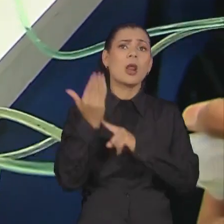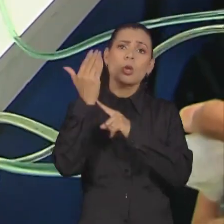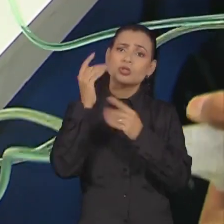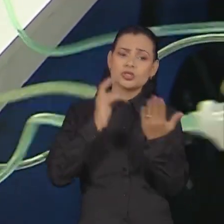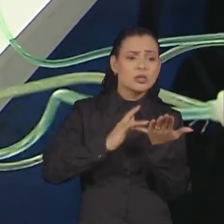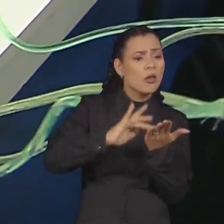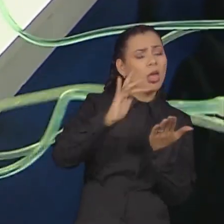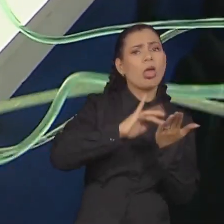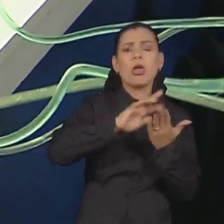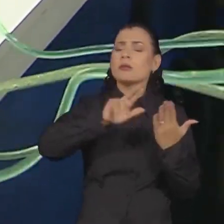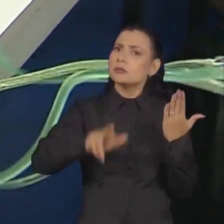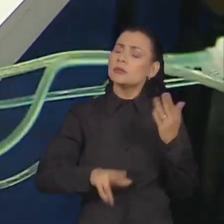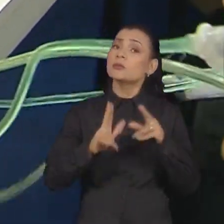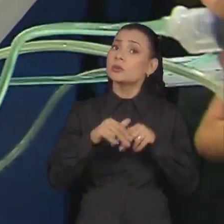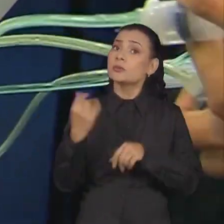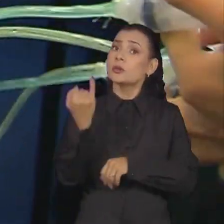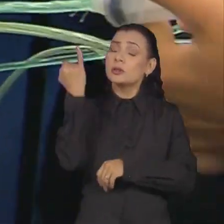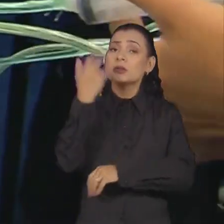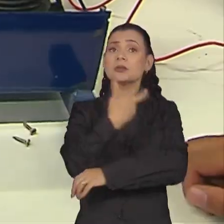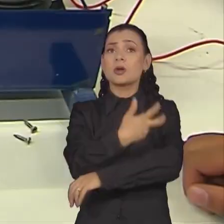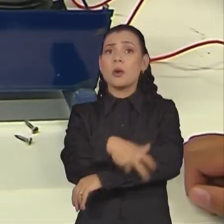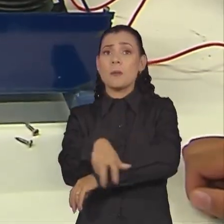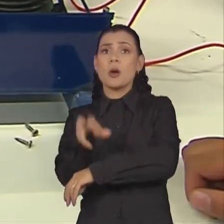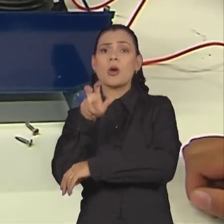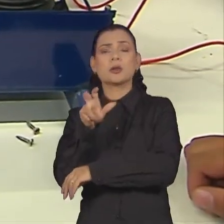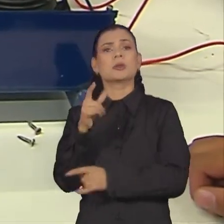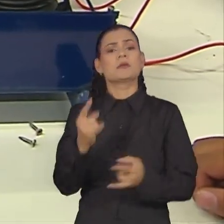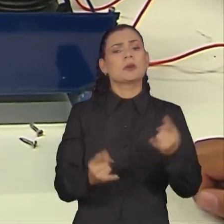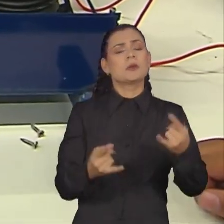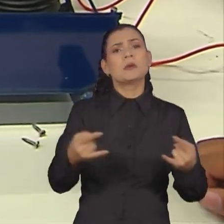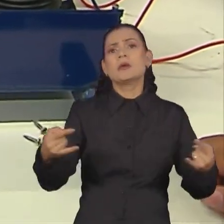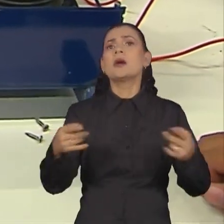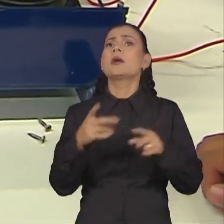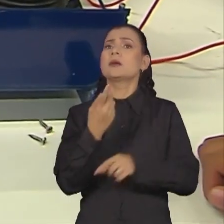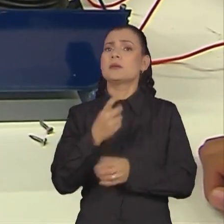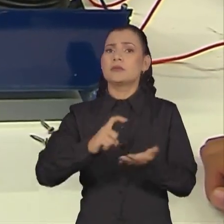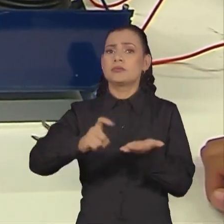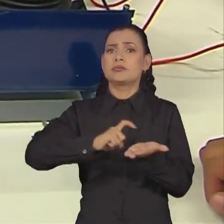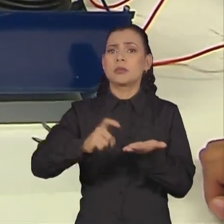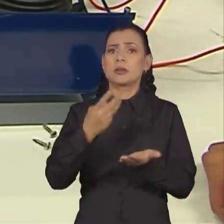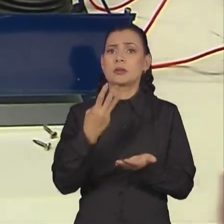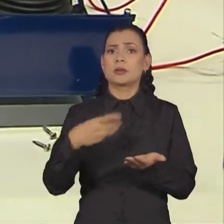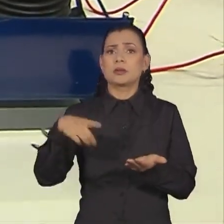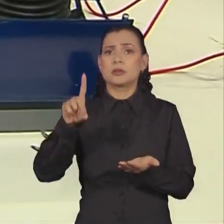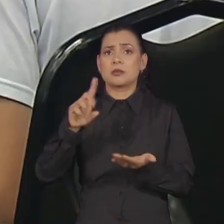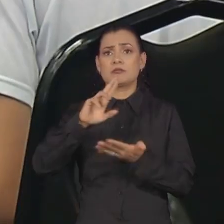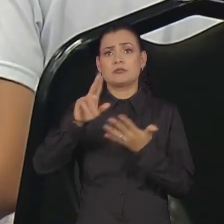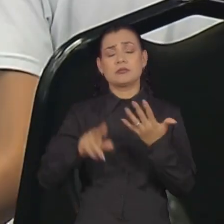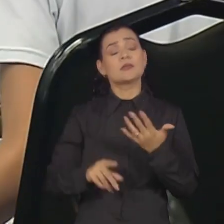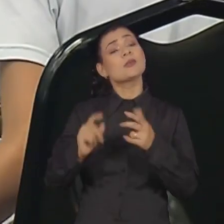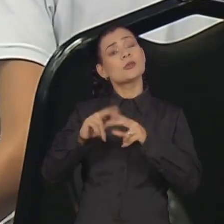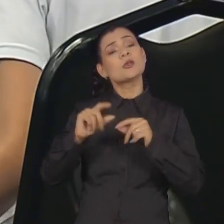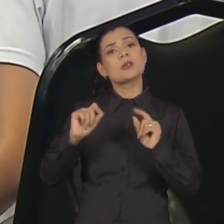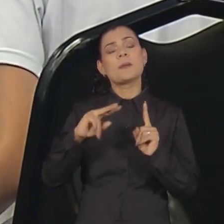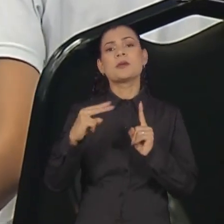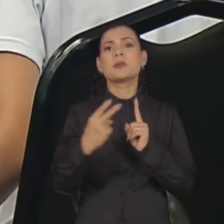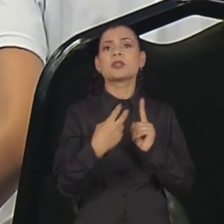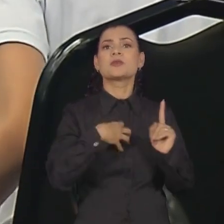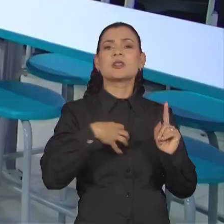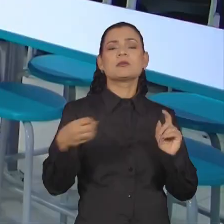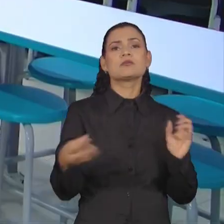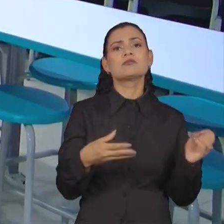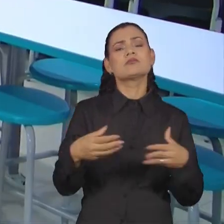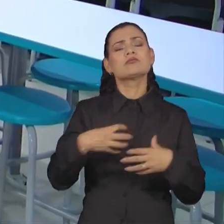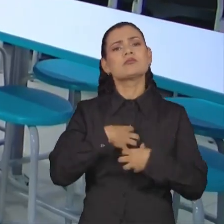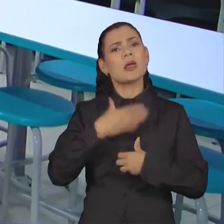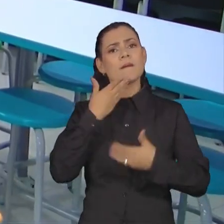é importante trabalhar com áreas de programação, de robótica, de modelagem 3D, porque isso dá para os alunos uma nova perspectiva do que eles podem